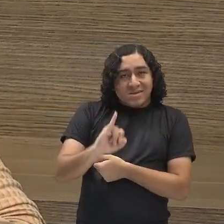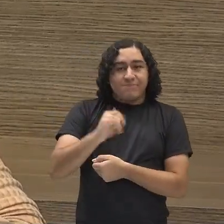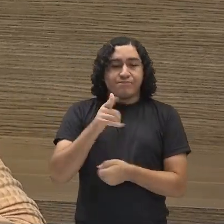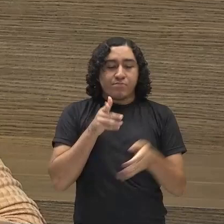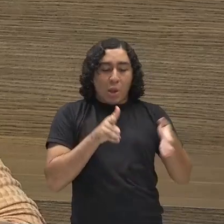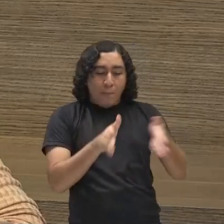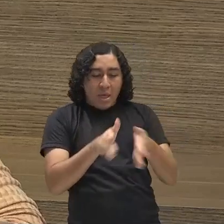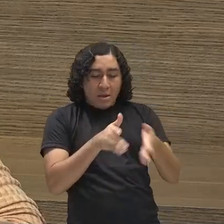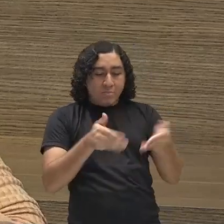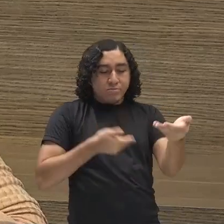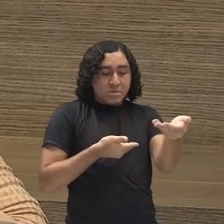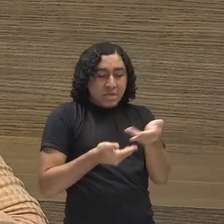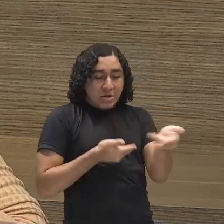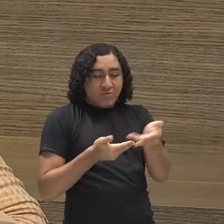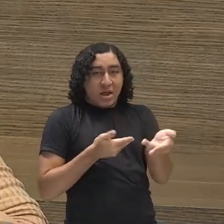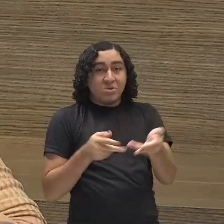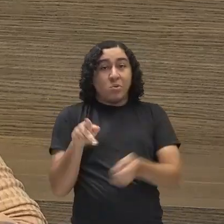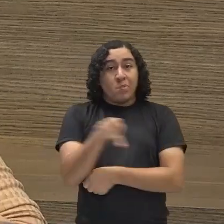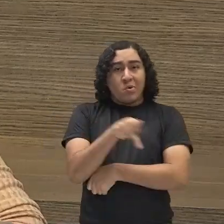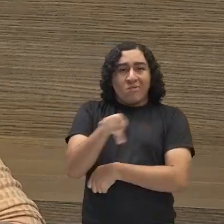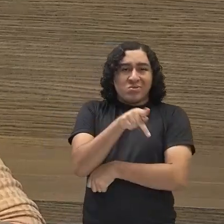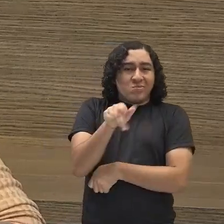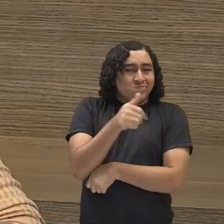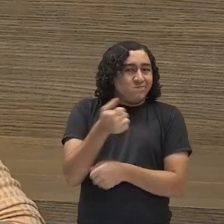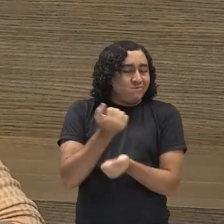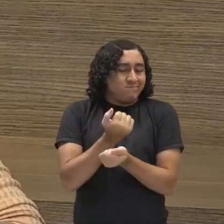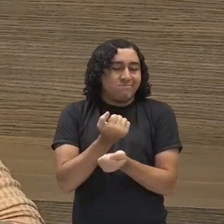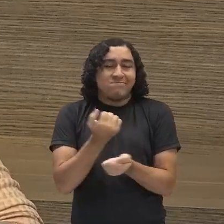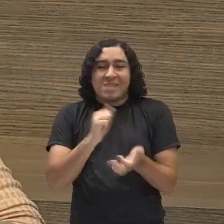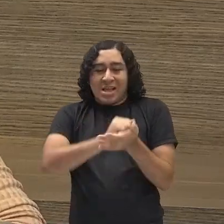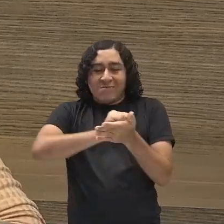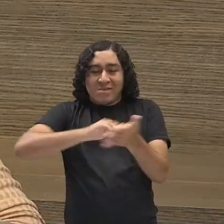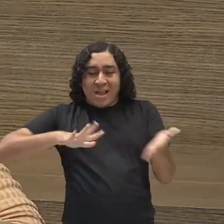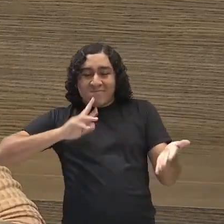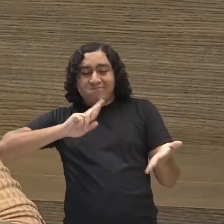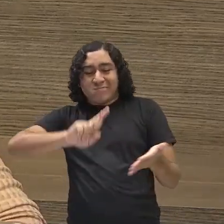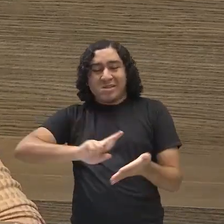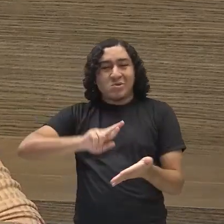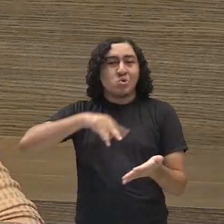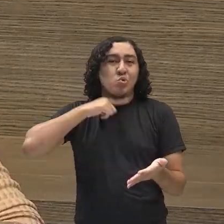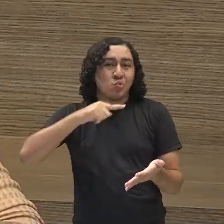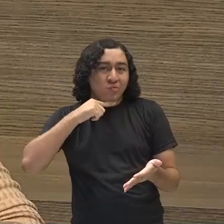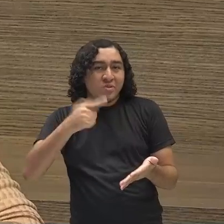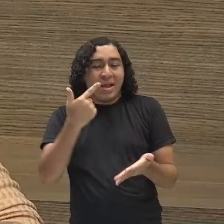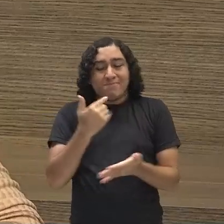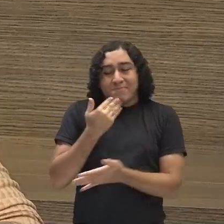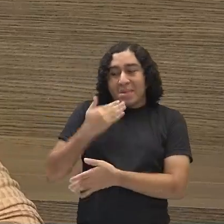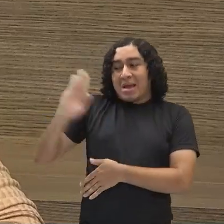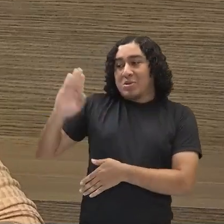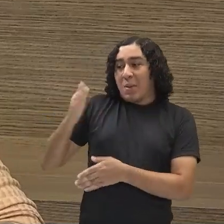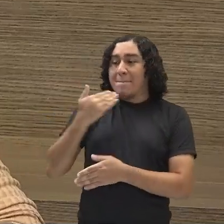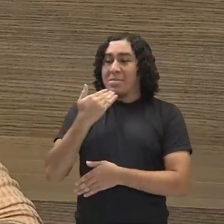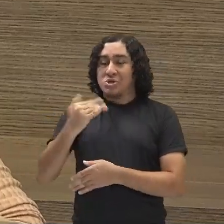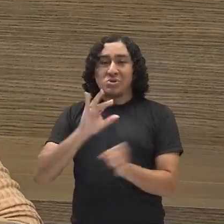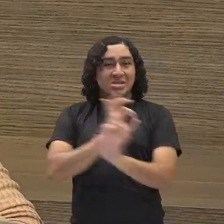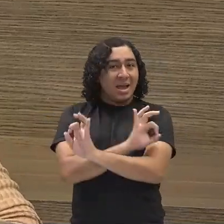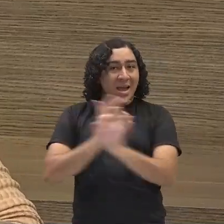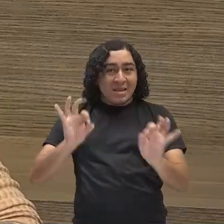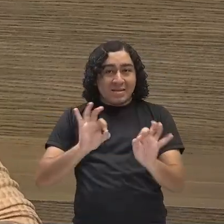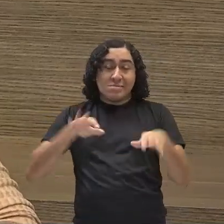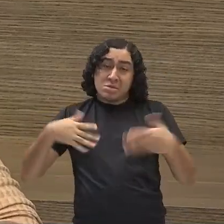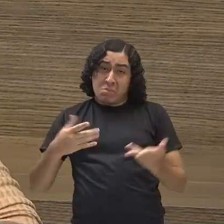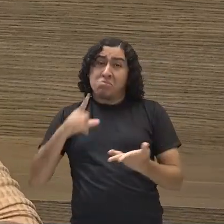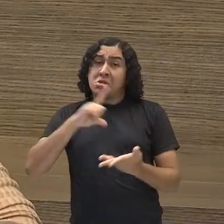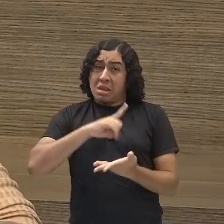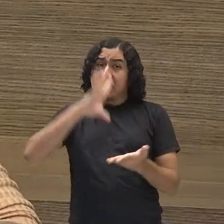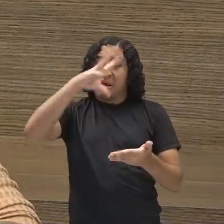o professor não conseguiu realizar a atividade, não pediu a vez para participar, um exemplo, está no roteiro, a gente